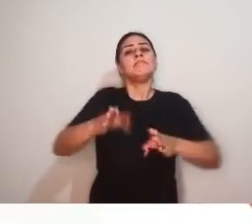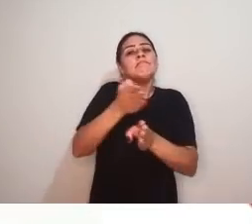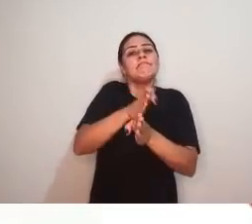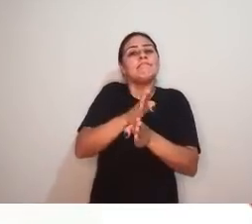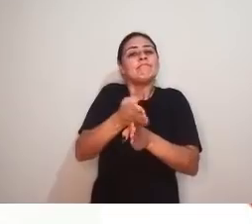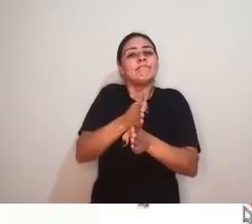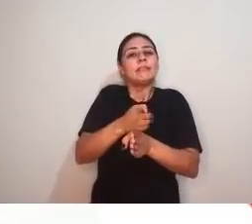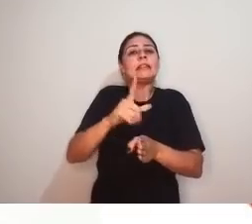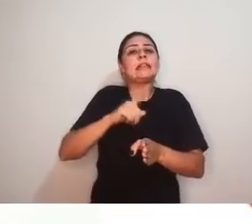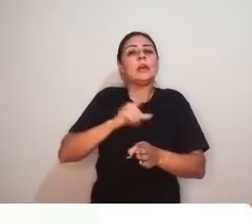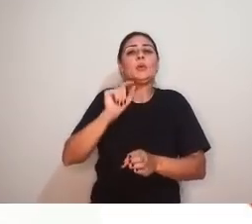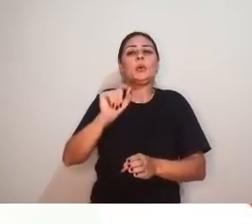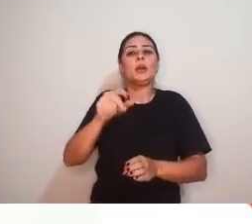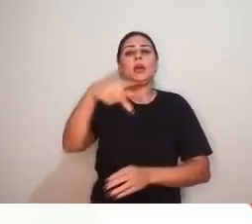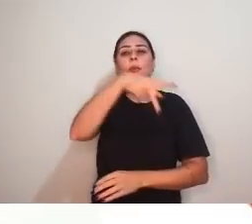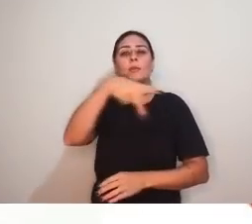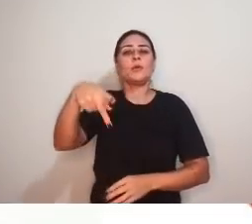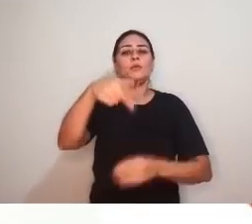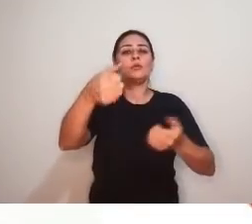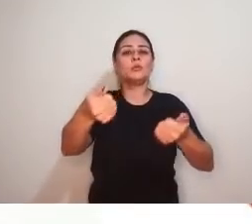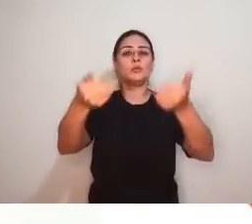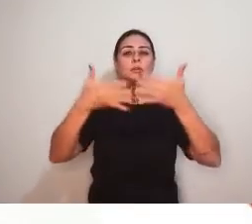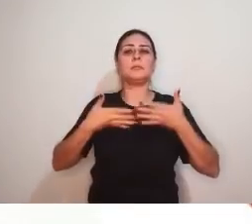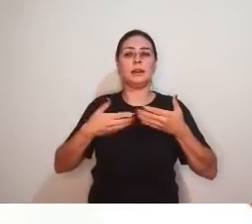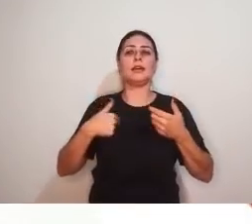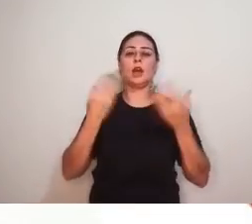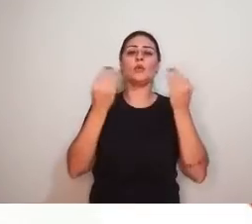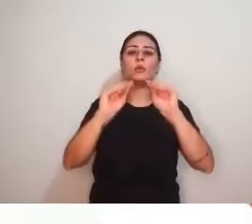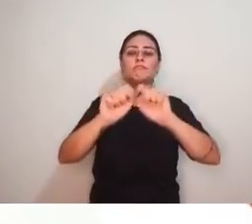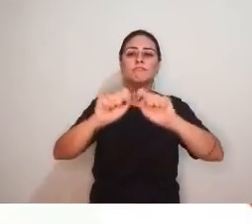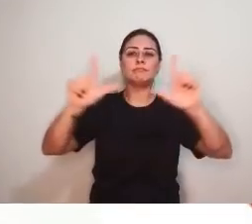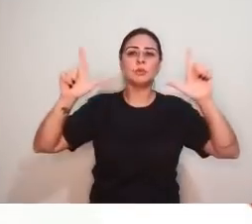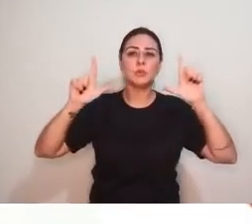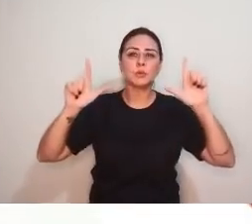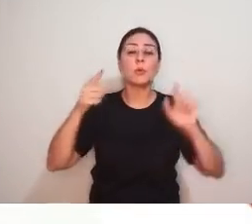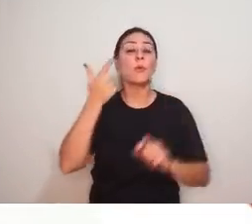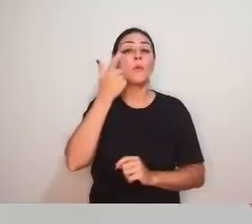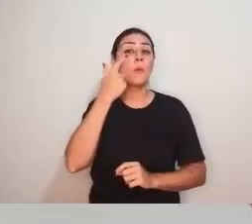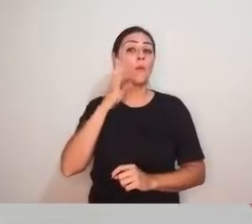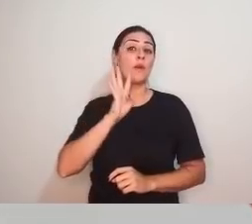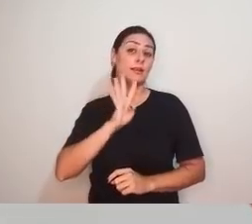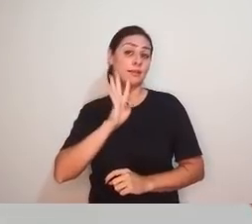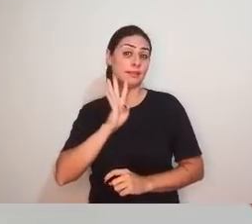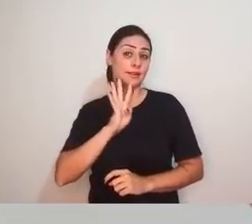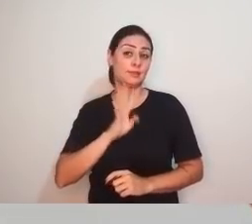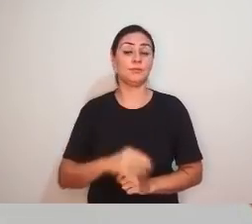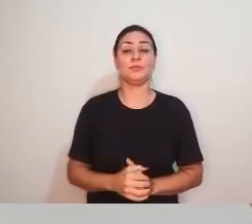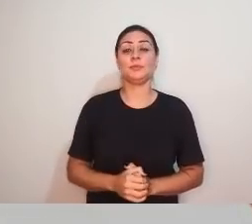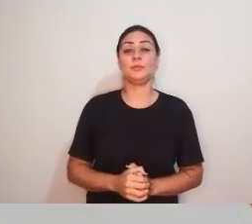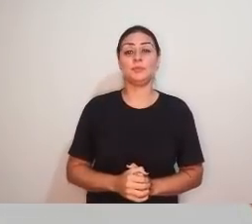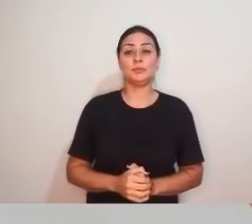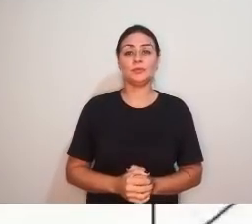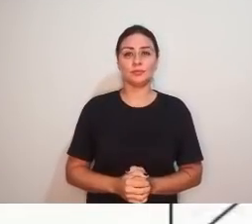E o que tem na essência do ensino híbrido aqui, ó, que o professor José Moran traz para nós? Ó? Vou dar um zoom para vocês.